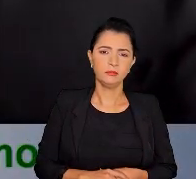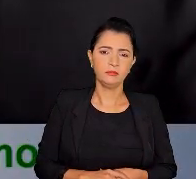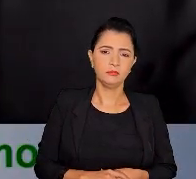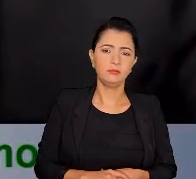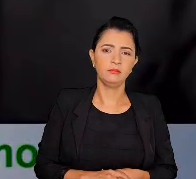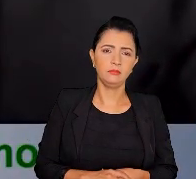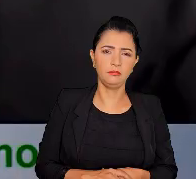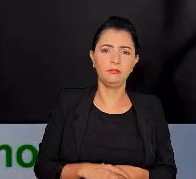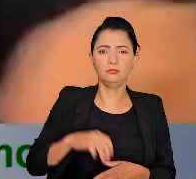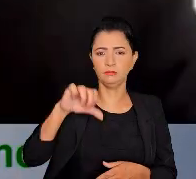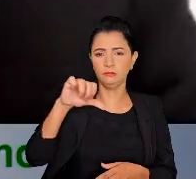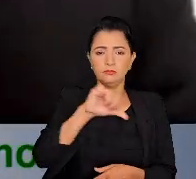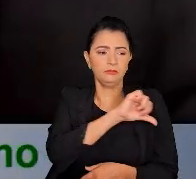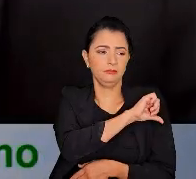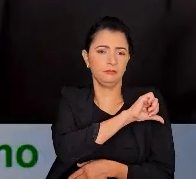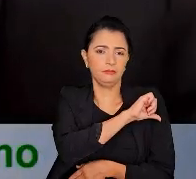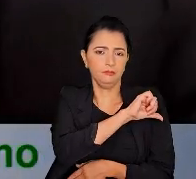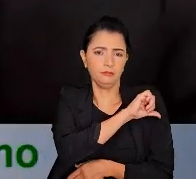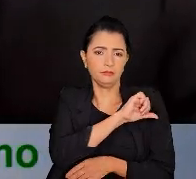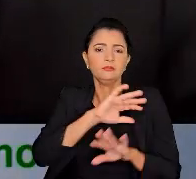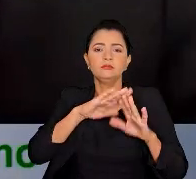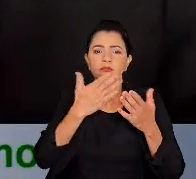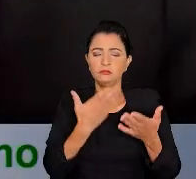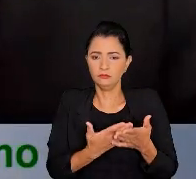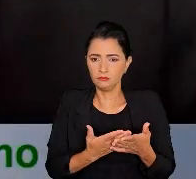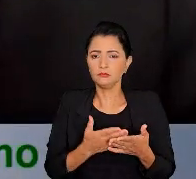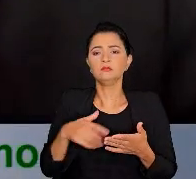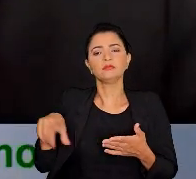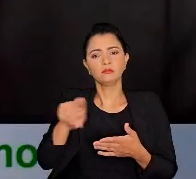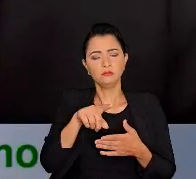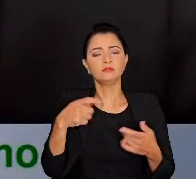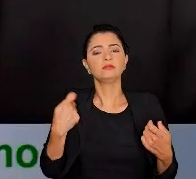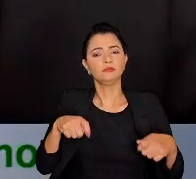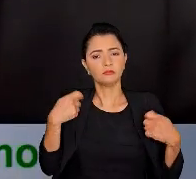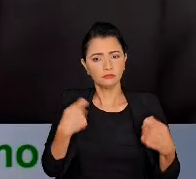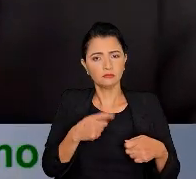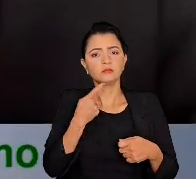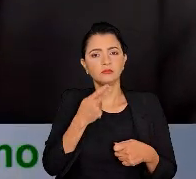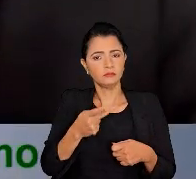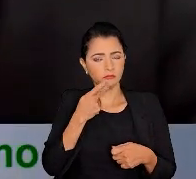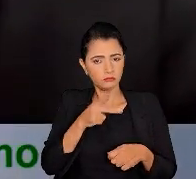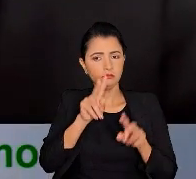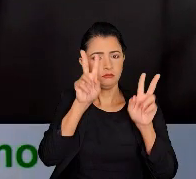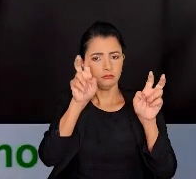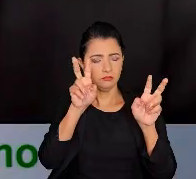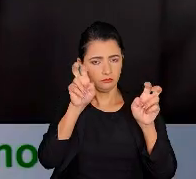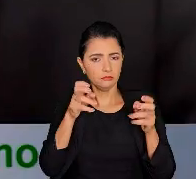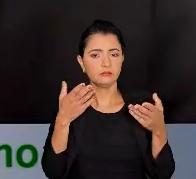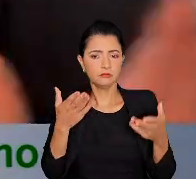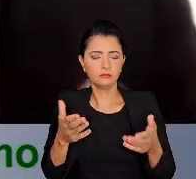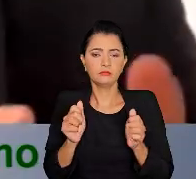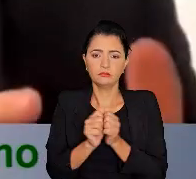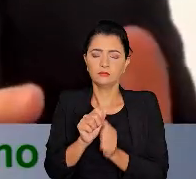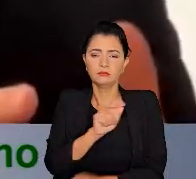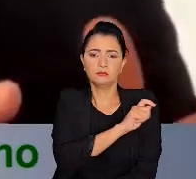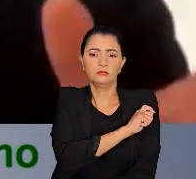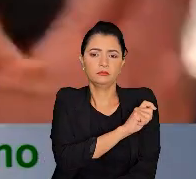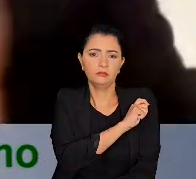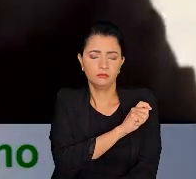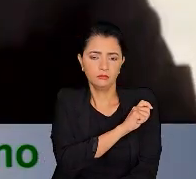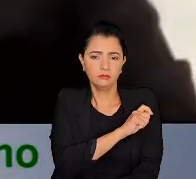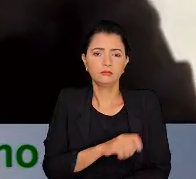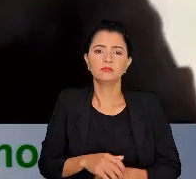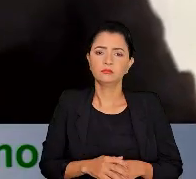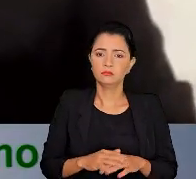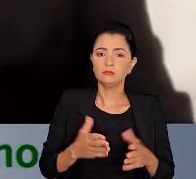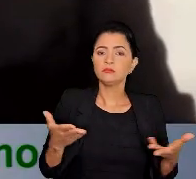no 9º ano, né, as escolas devem tratar desse tema com os seus alunos, e